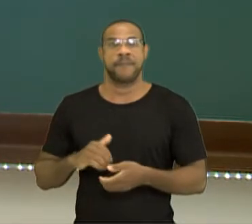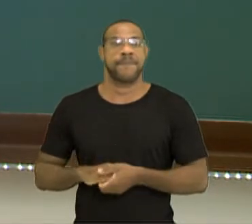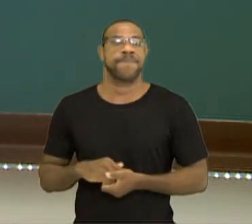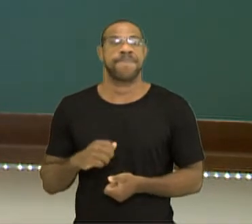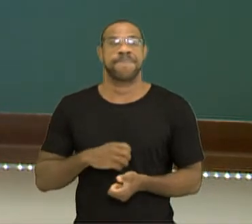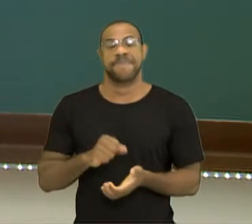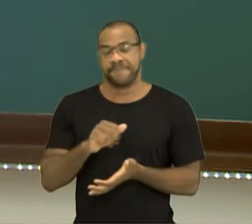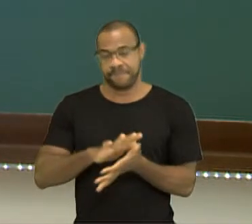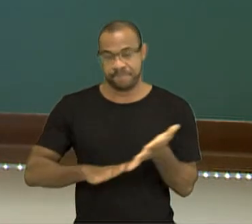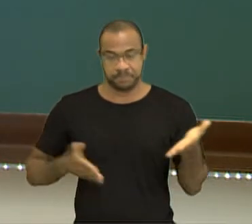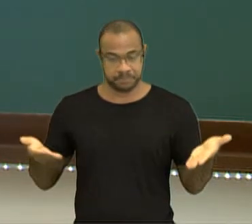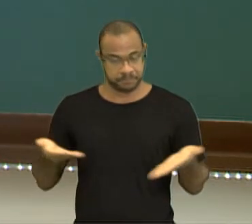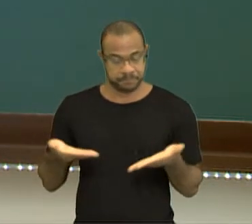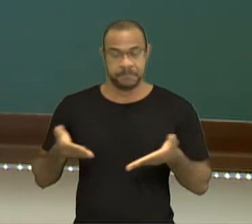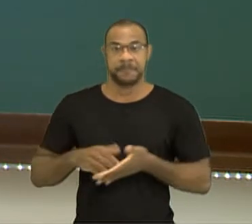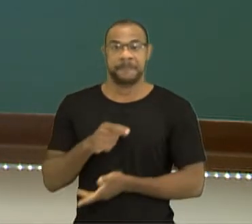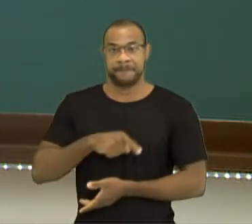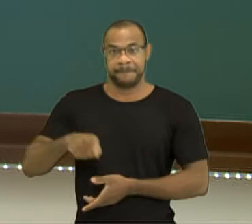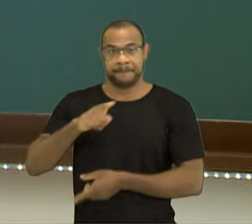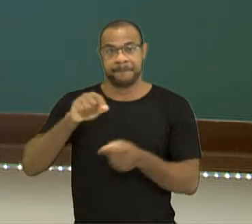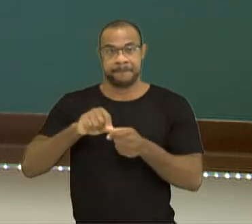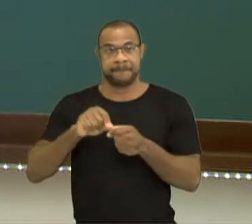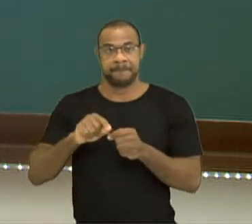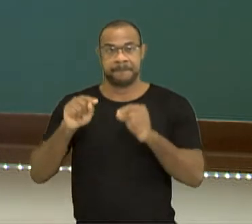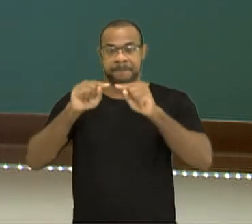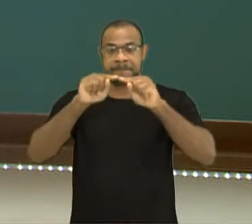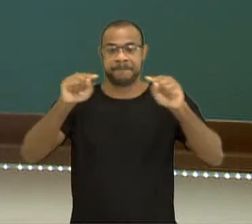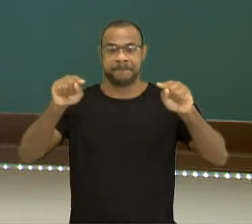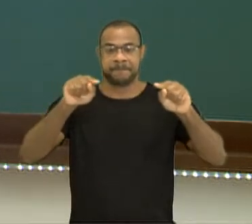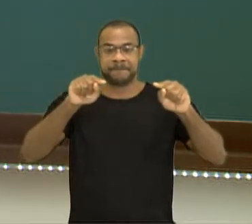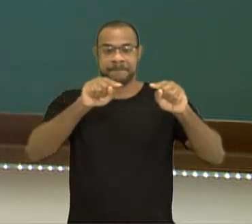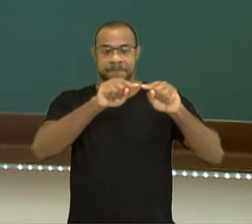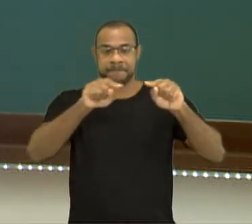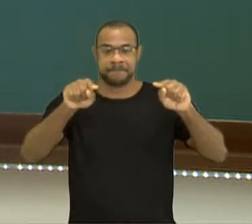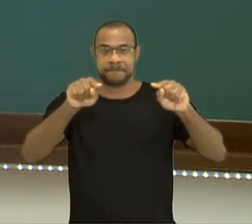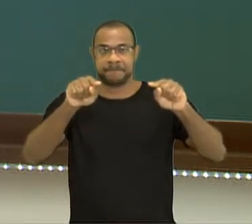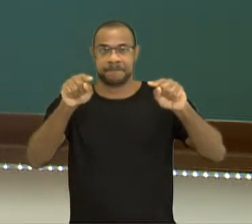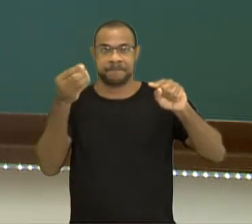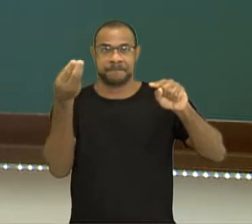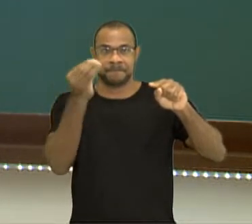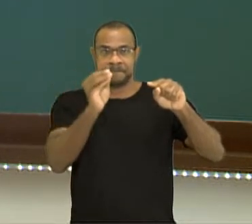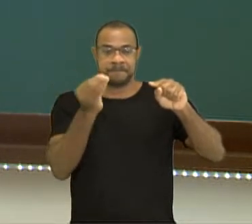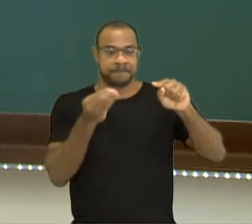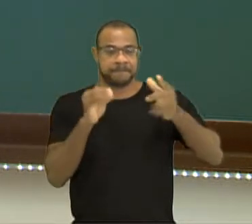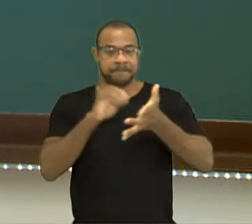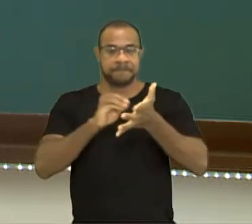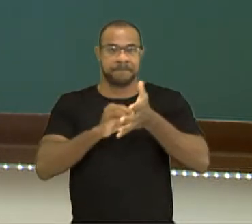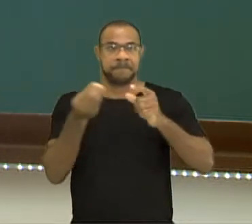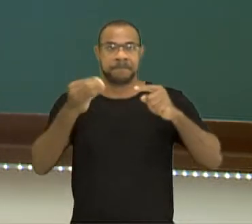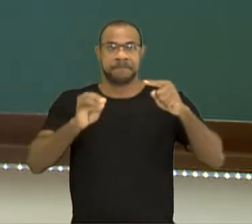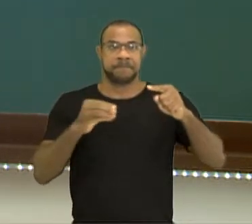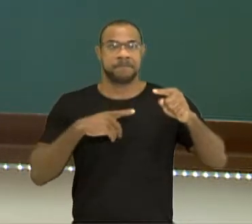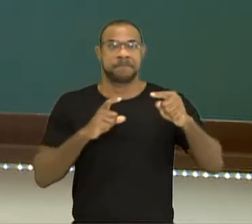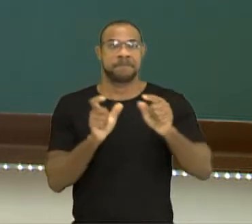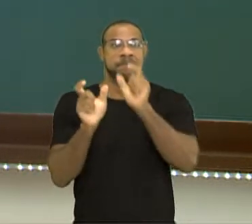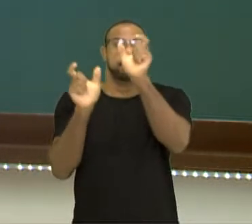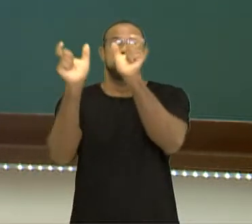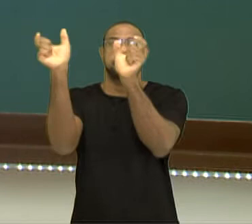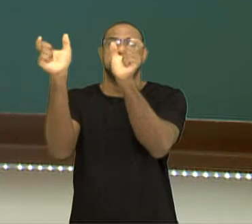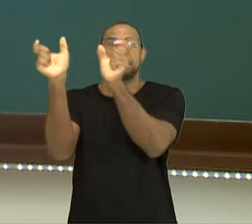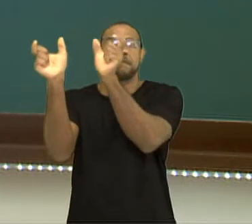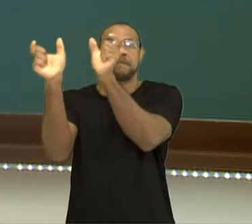um exercício aqui que é para você completar as 3 frases com should have or must